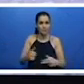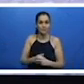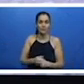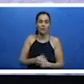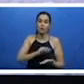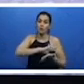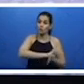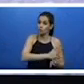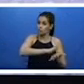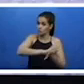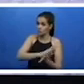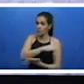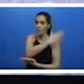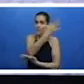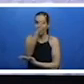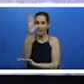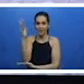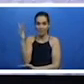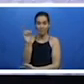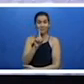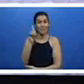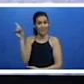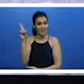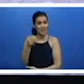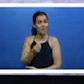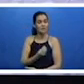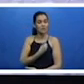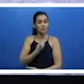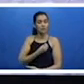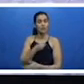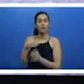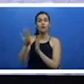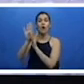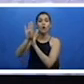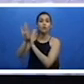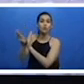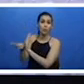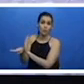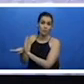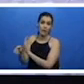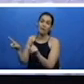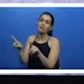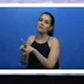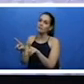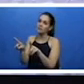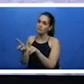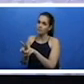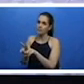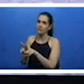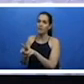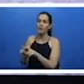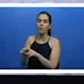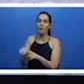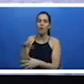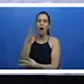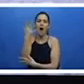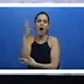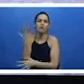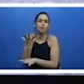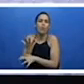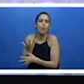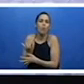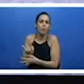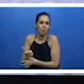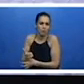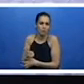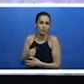matas. Esses animais vivem em ambientes úmidos e sombreados. As plantas conferem esse tipo de ambiente. A queima das matas,